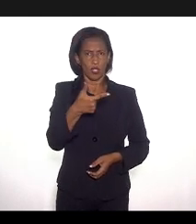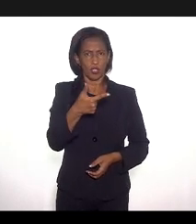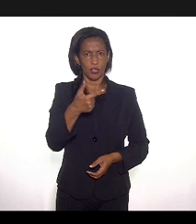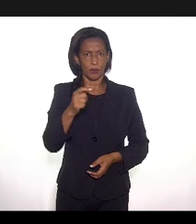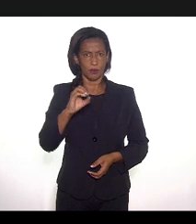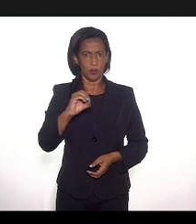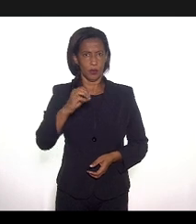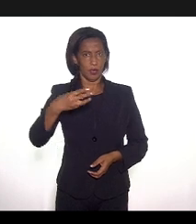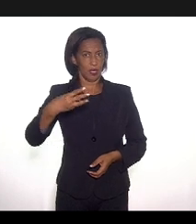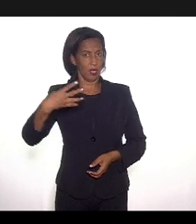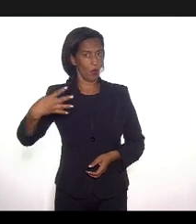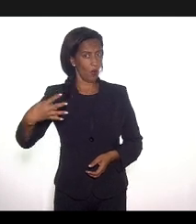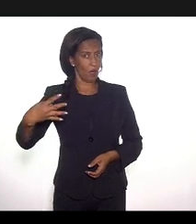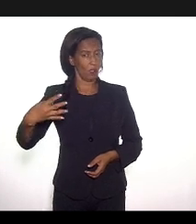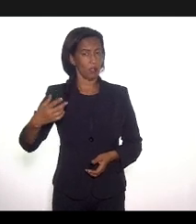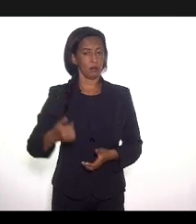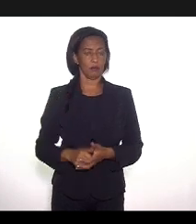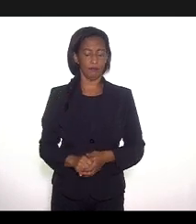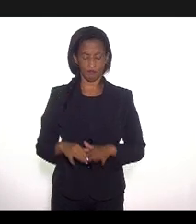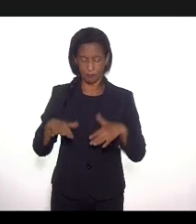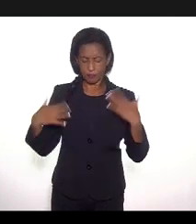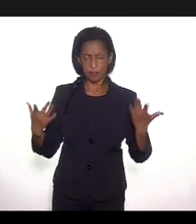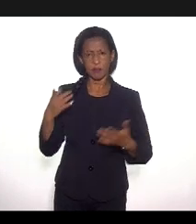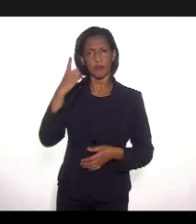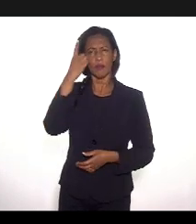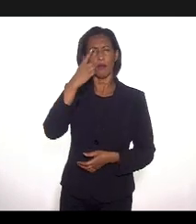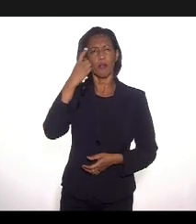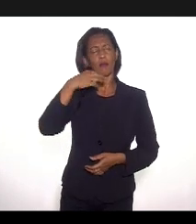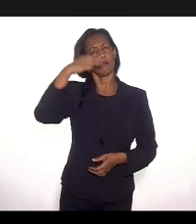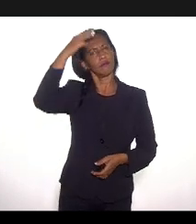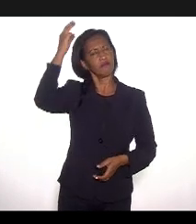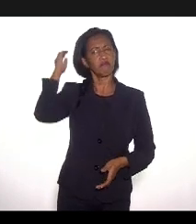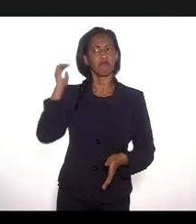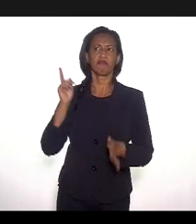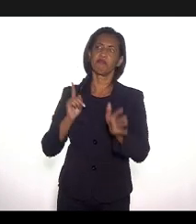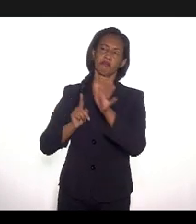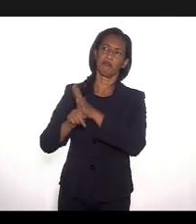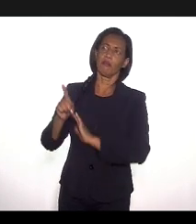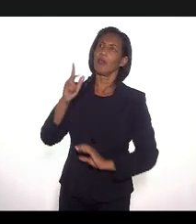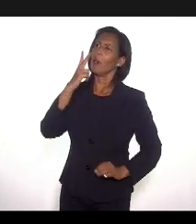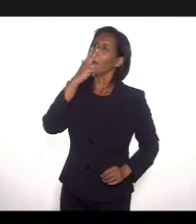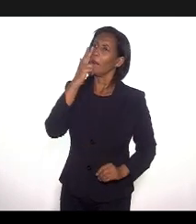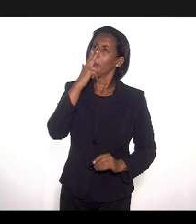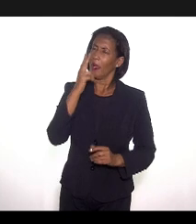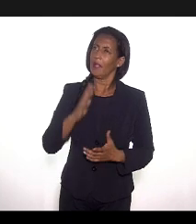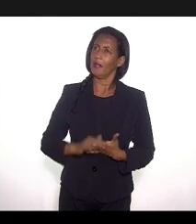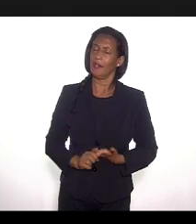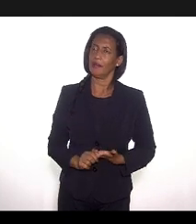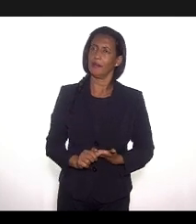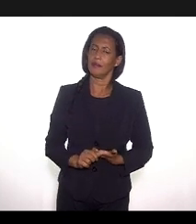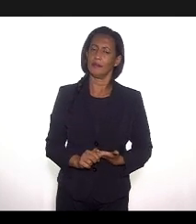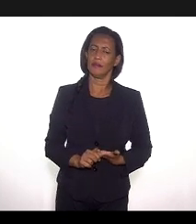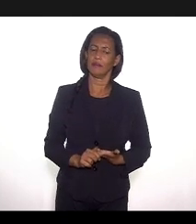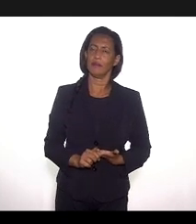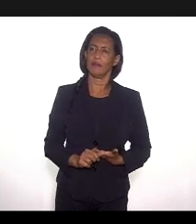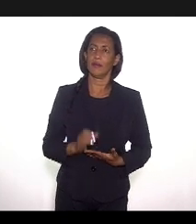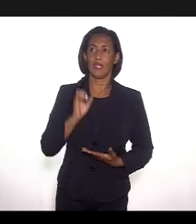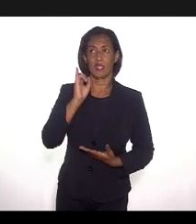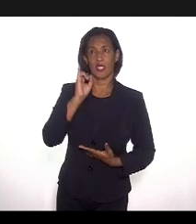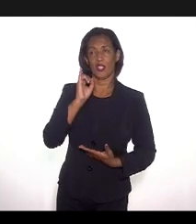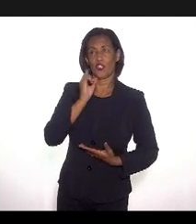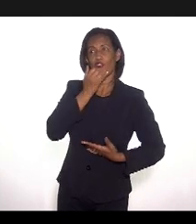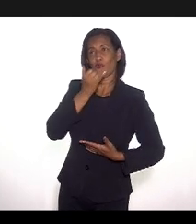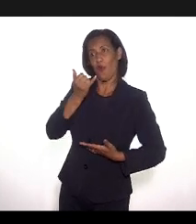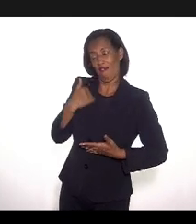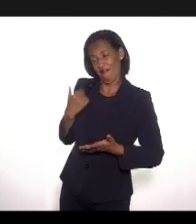2034. Então, deputado Márcio Pacheco, me parece, né, salvo erro de